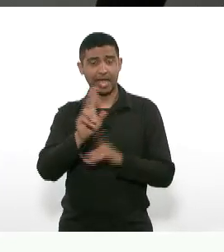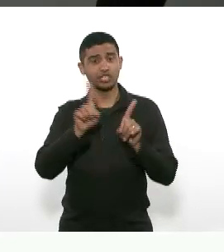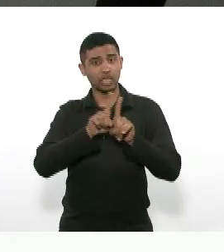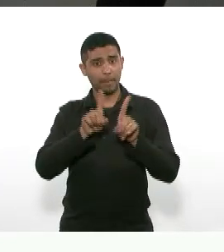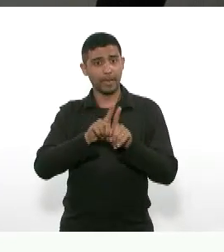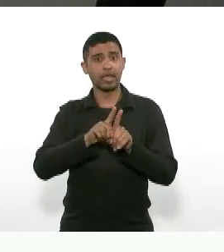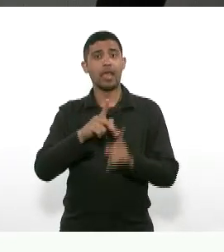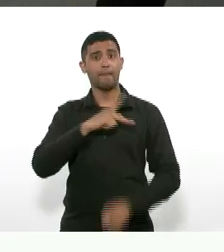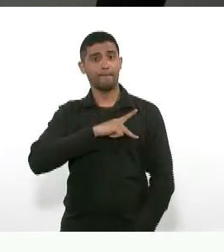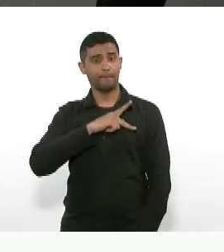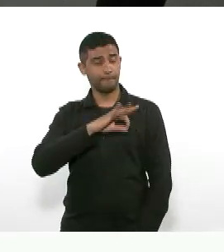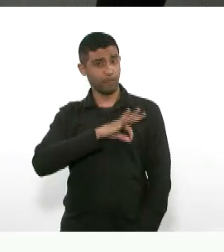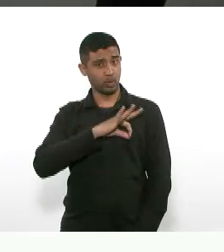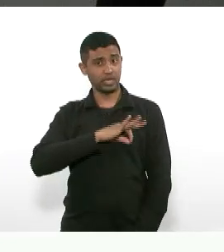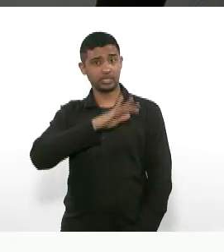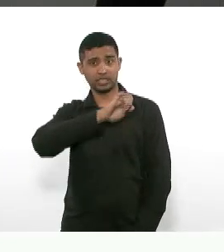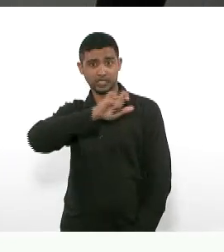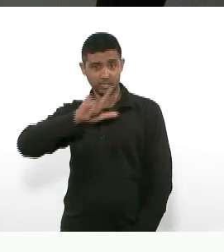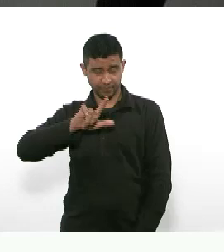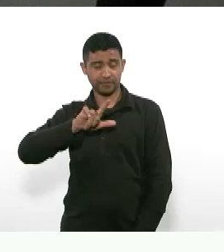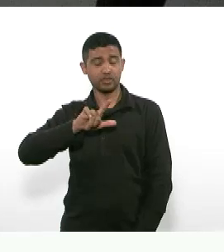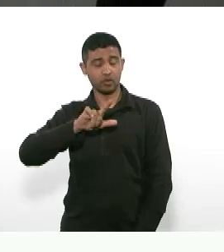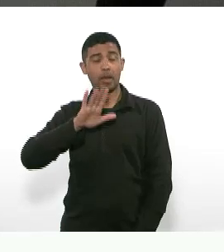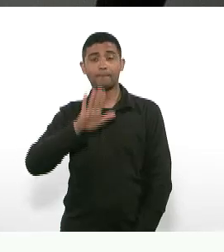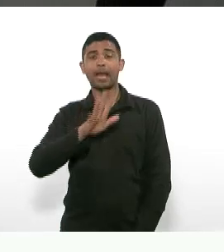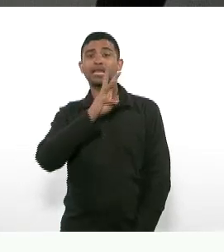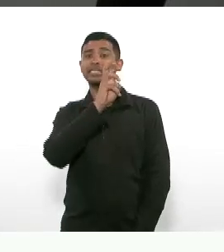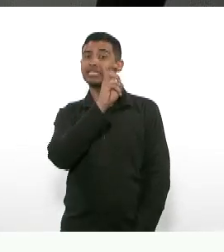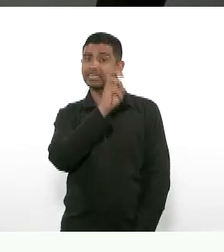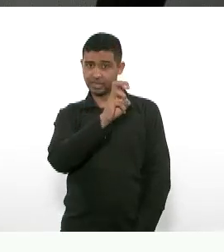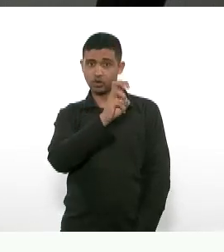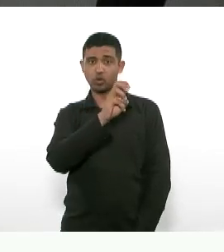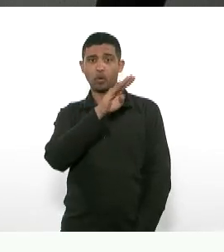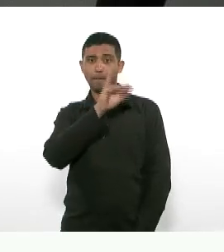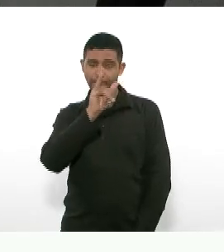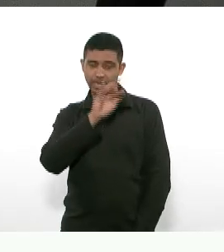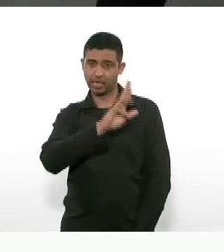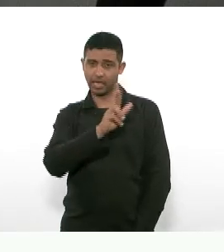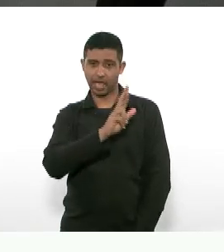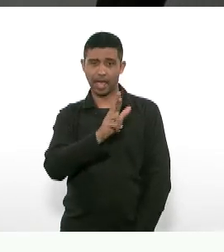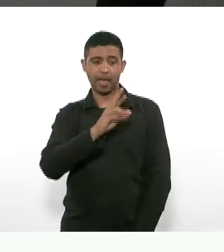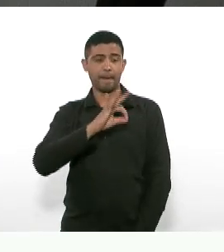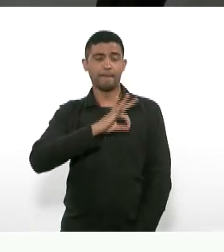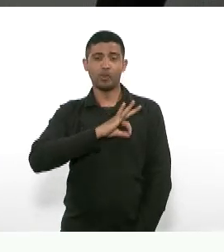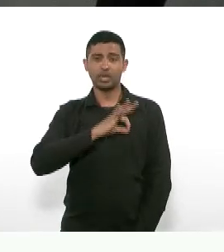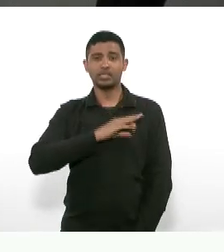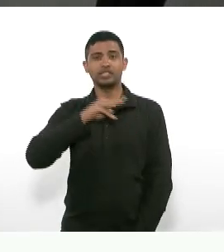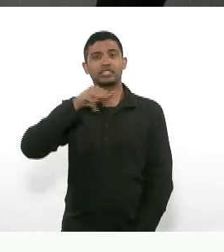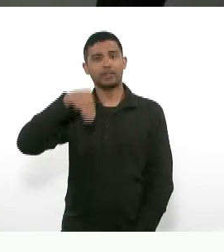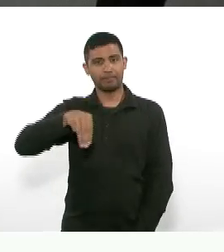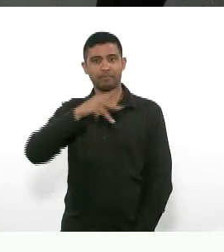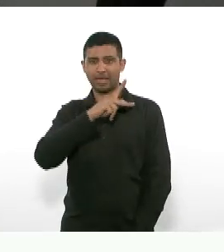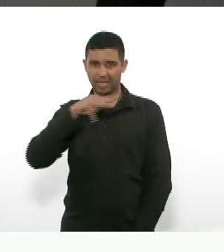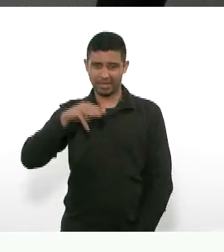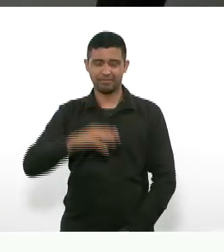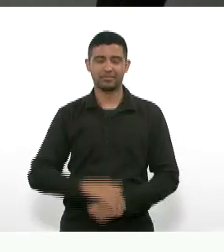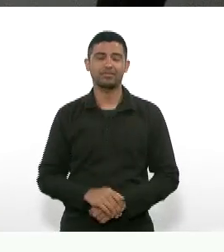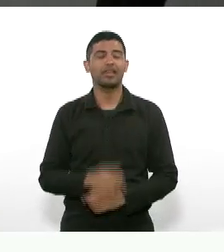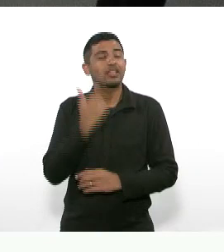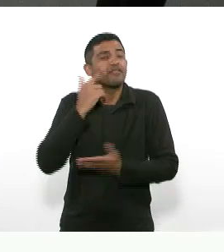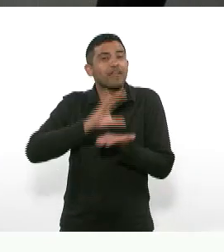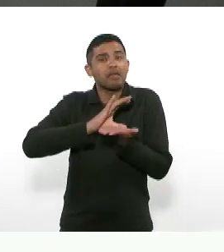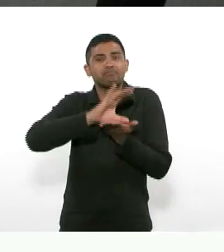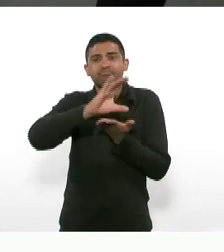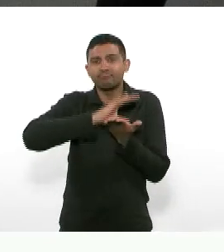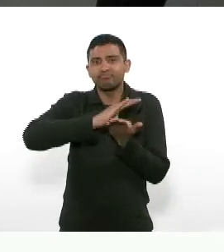e 5 bilhões na Polícia Militar. Pode passar aí a chegada desses investimentos pode, sem